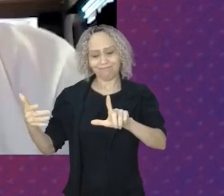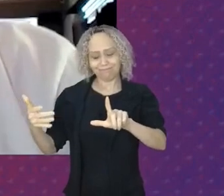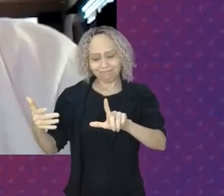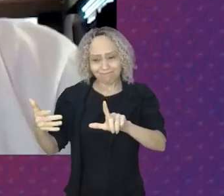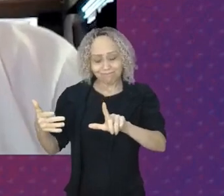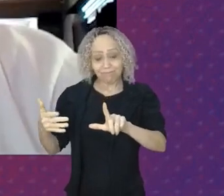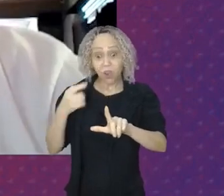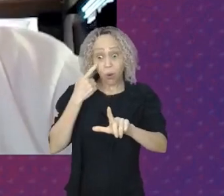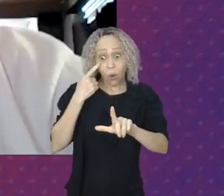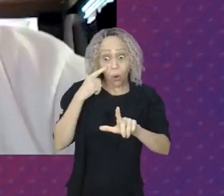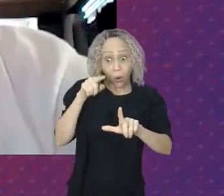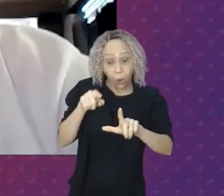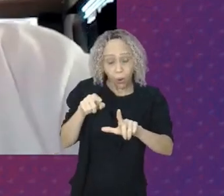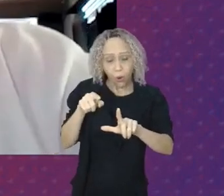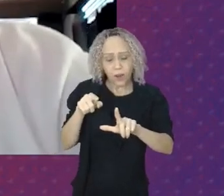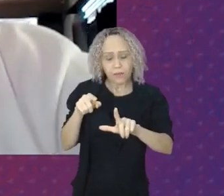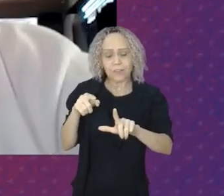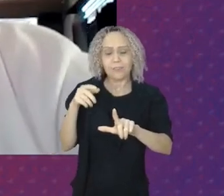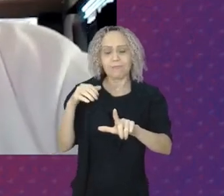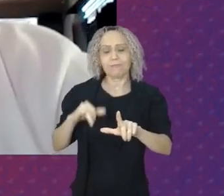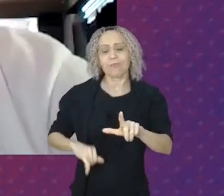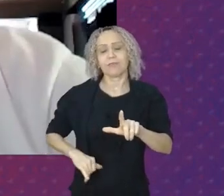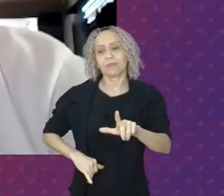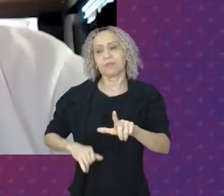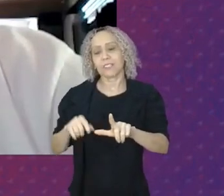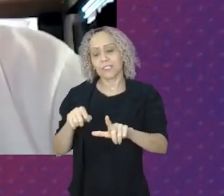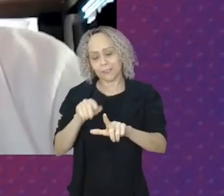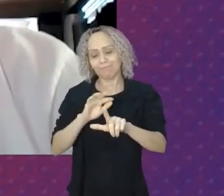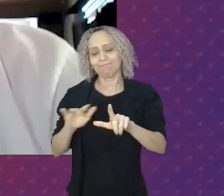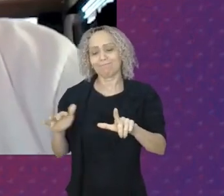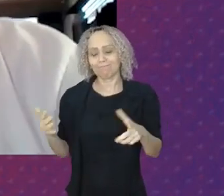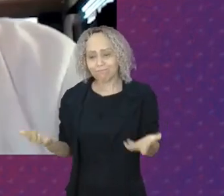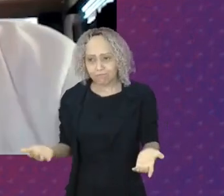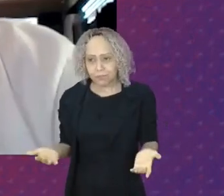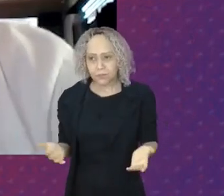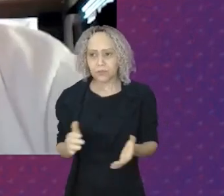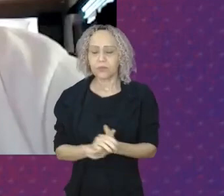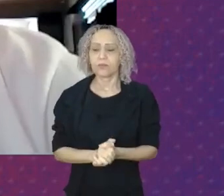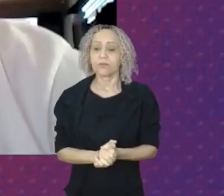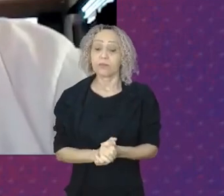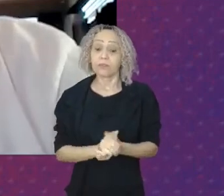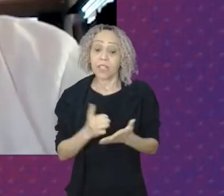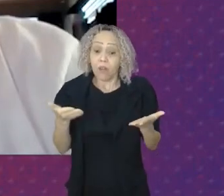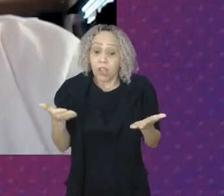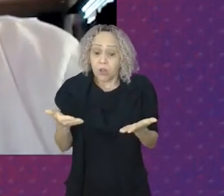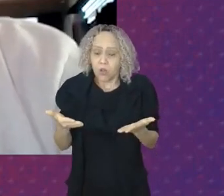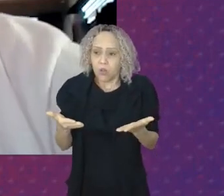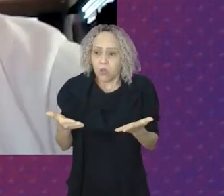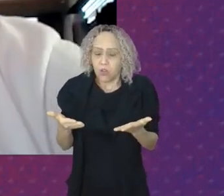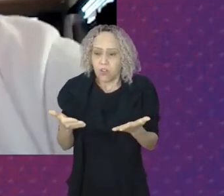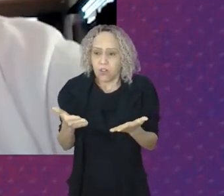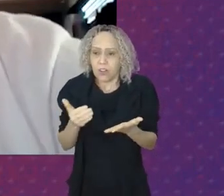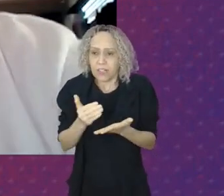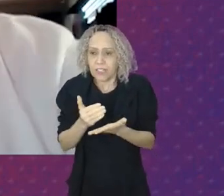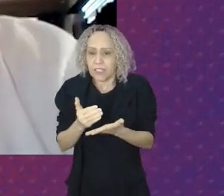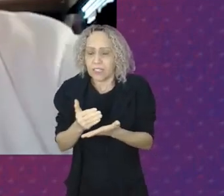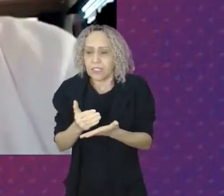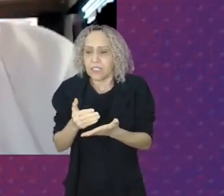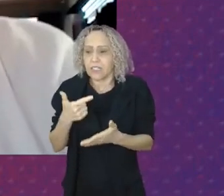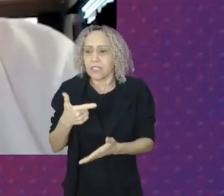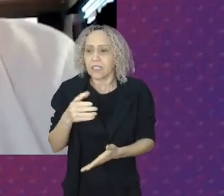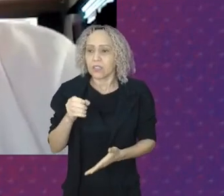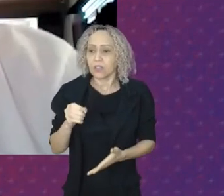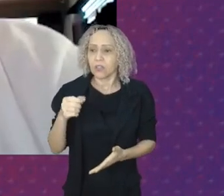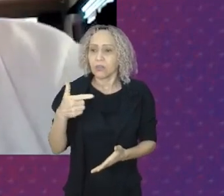Quando começa esse governo, já agora no ano de 2023, que se aponta uma Secretaria Nacional de